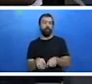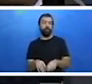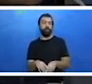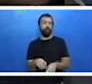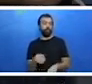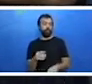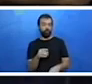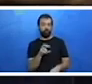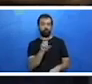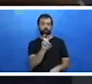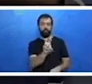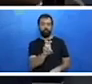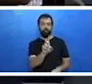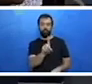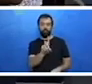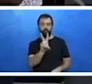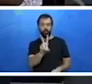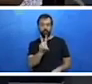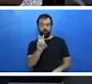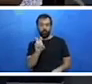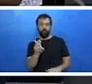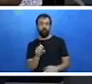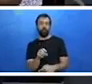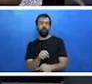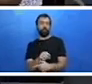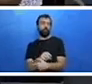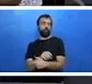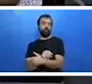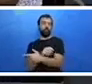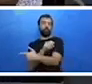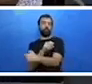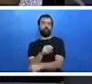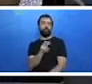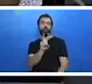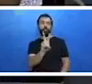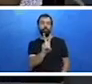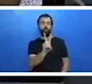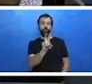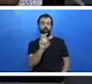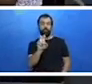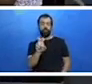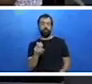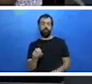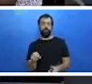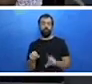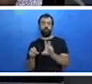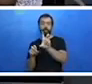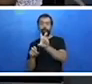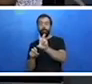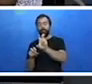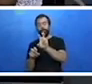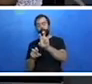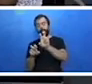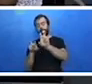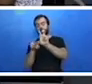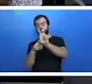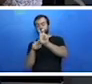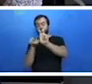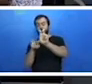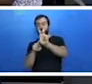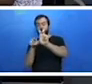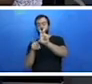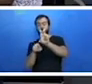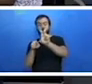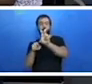com 25. Eu sei que o número acaba aqui, no 5. Então, eu sei que poderia ter